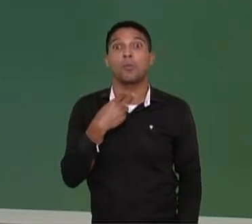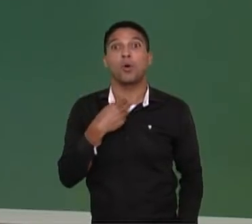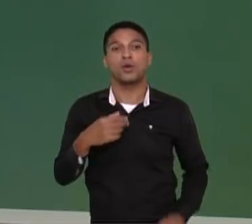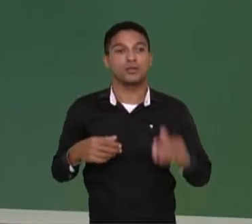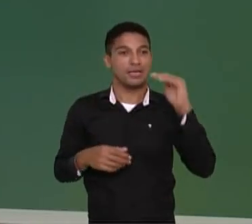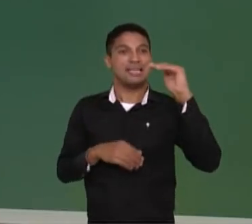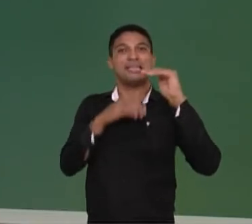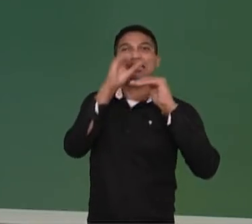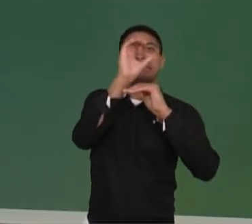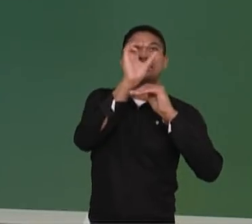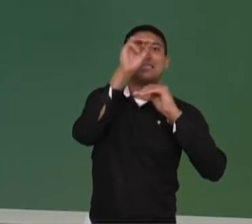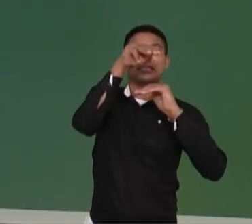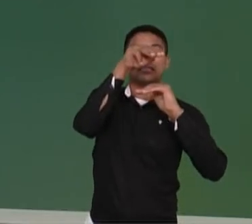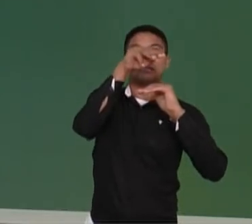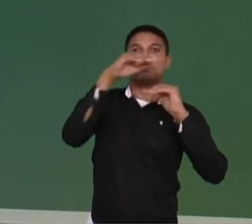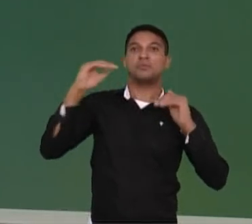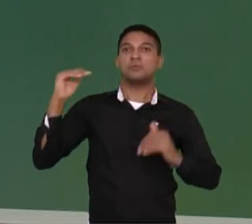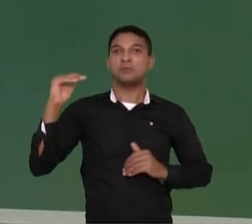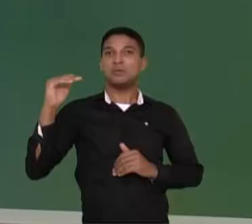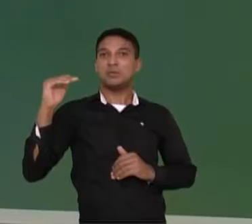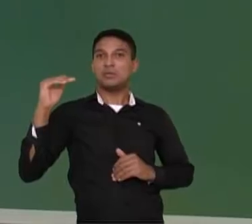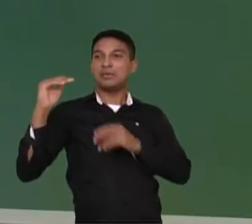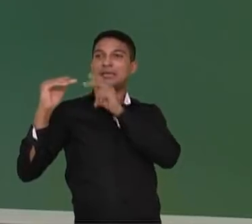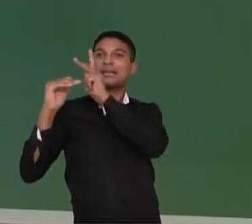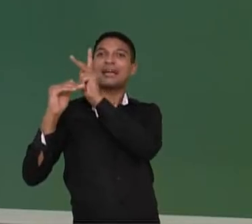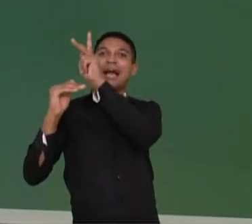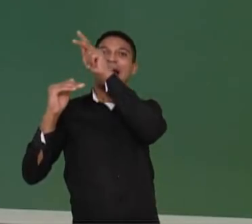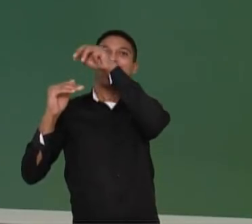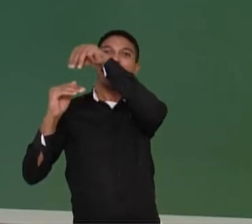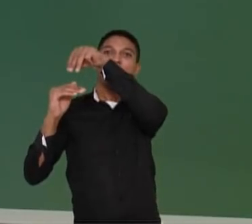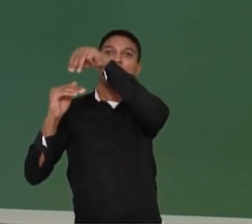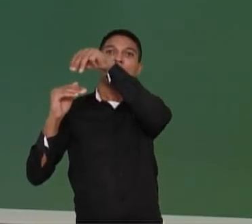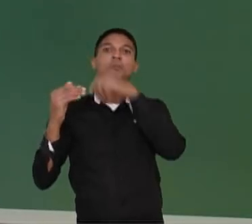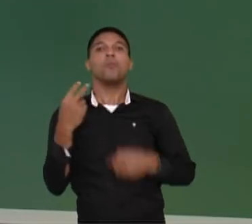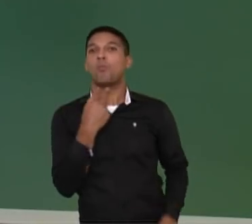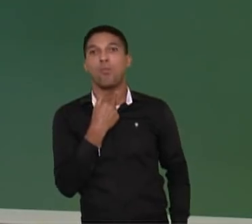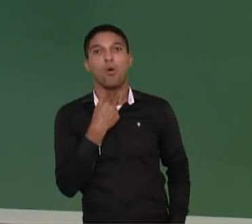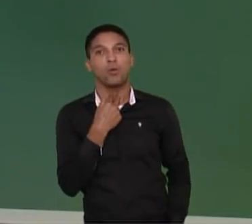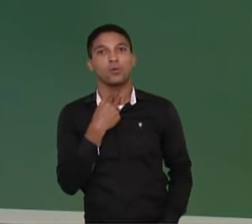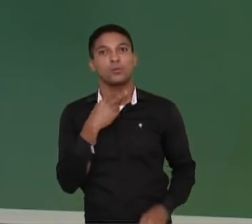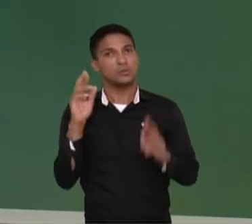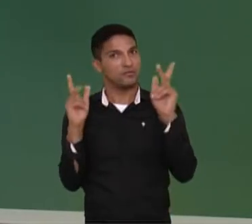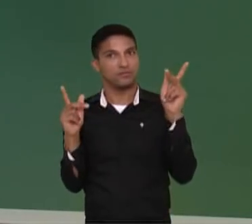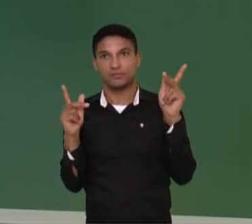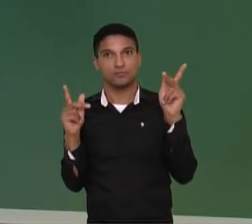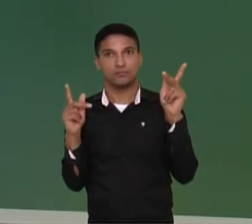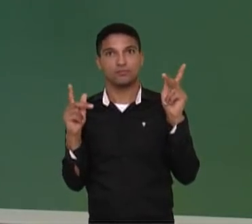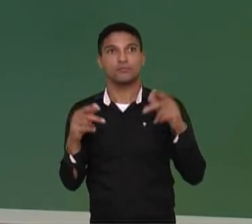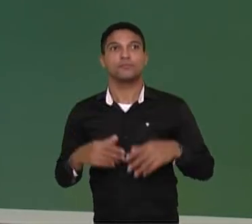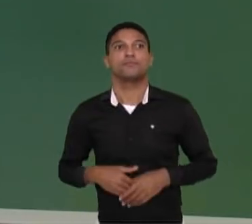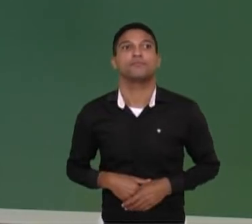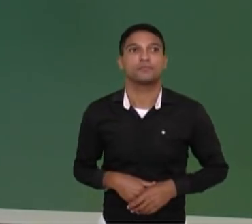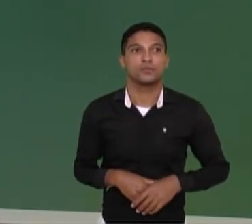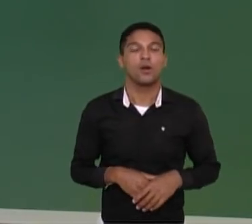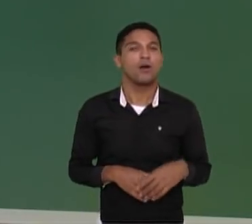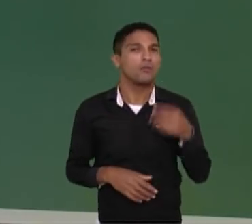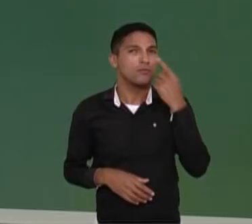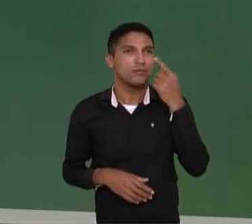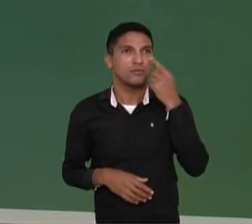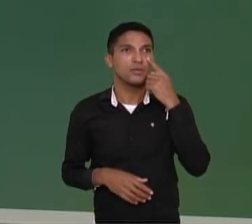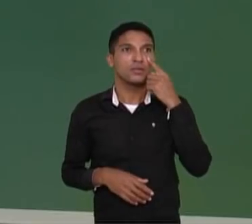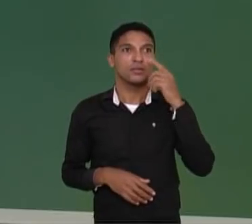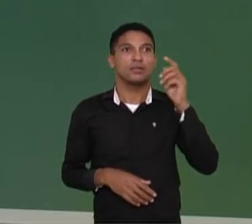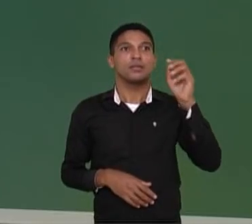lado e quilômetro do outro, né? Isso é o meu conselho para vocês. Então pensa aqui, ó, 57